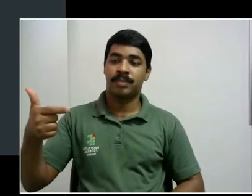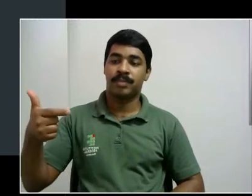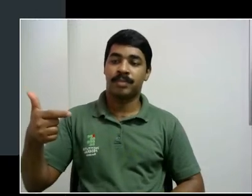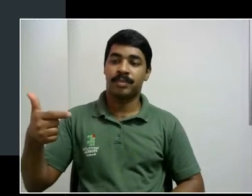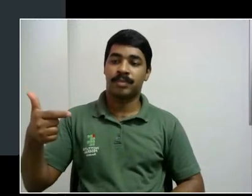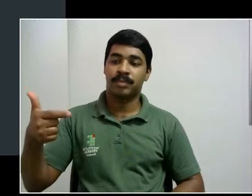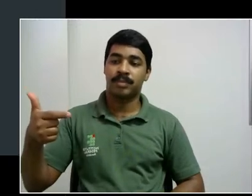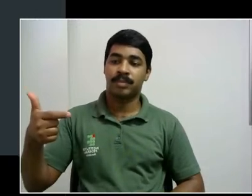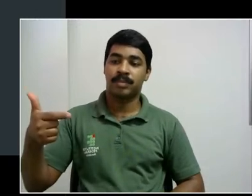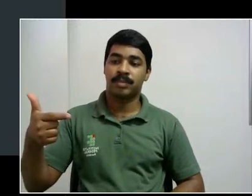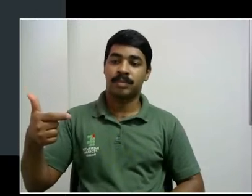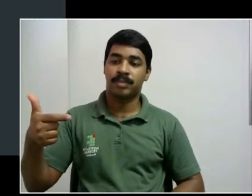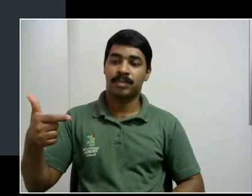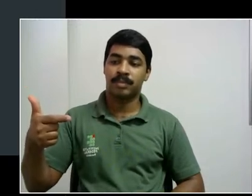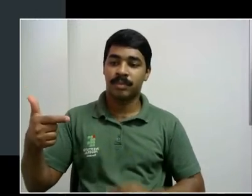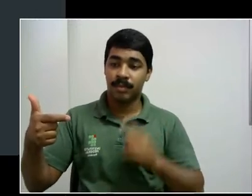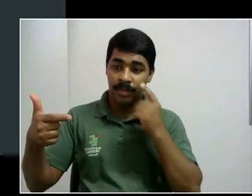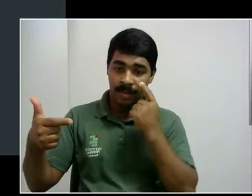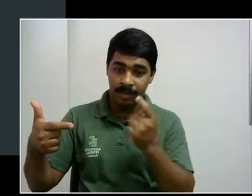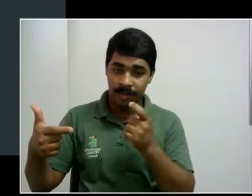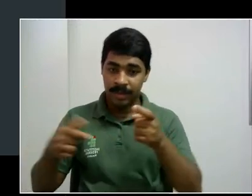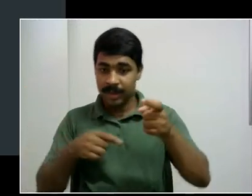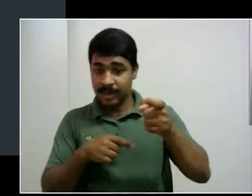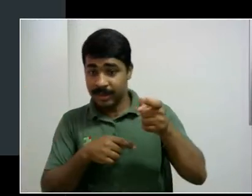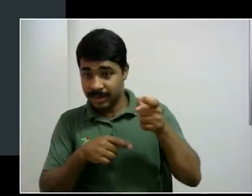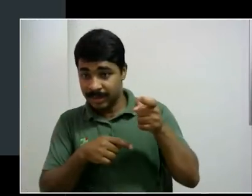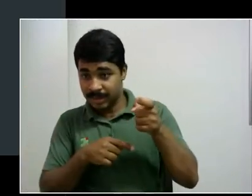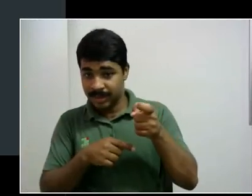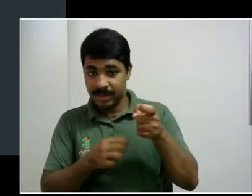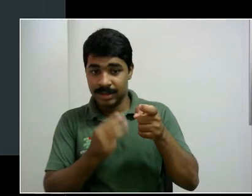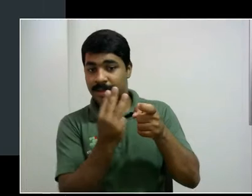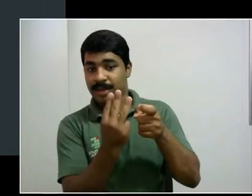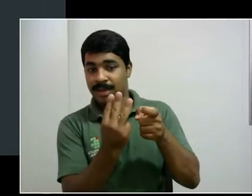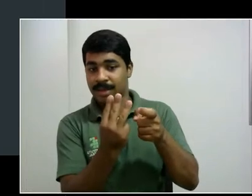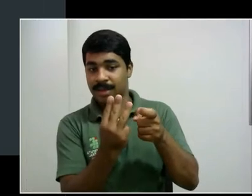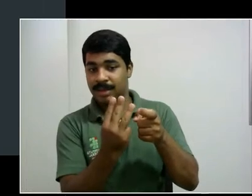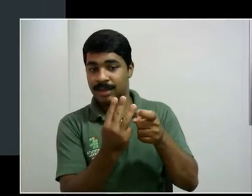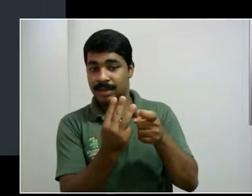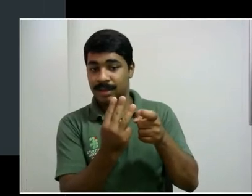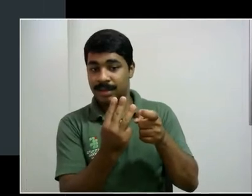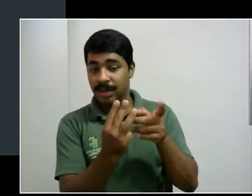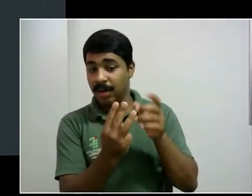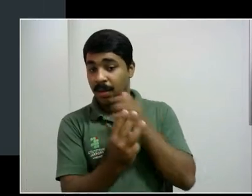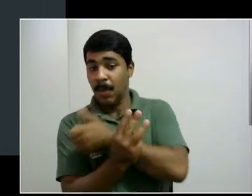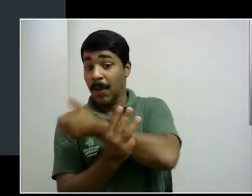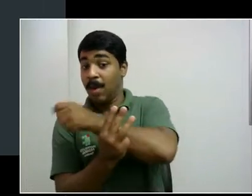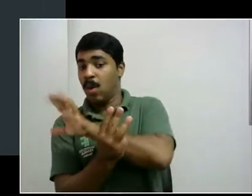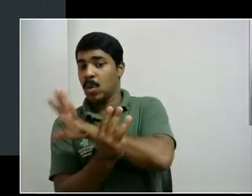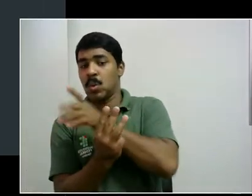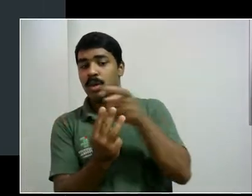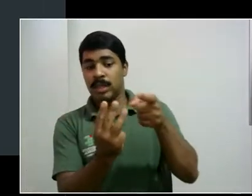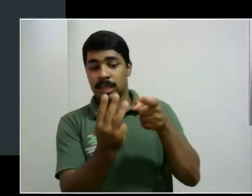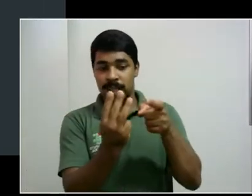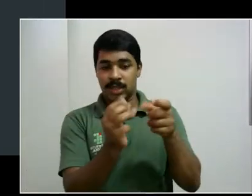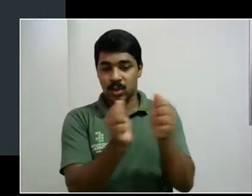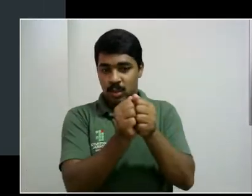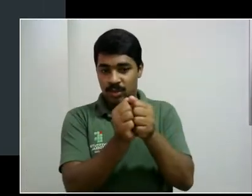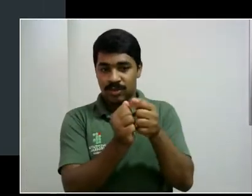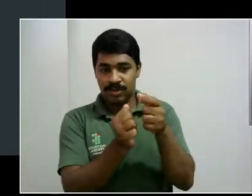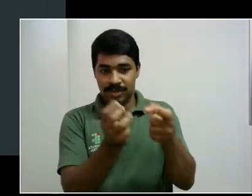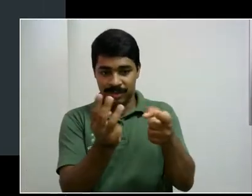tá? O nosso A agora é o 3 aqui, ó. Tá? Não é o 4, não é o que vem primeiro, não. É o que está acompanhando o